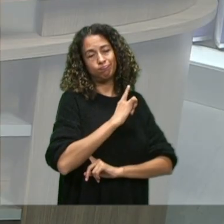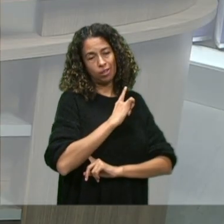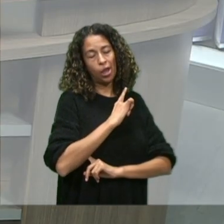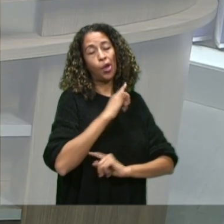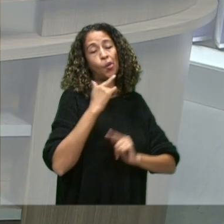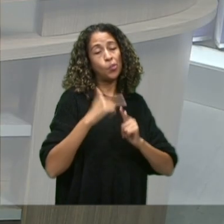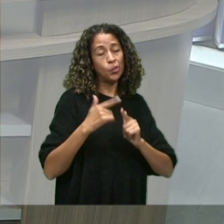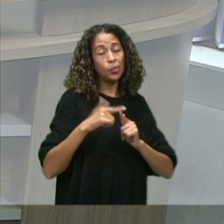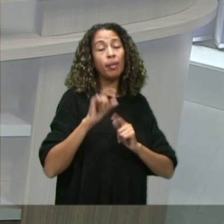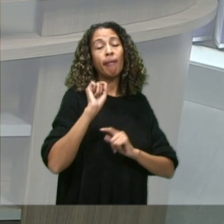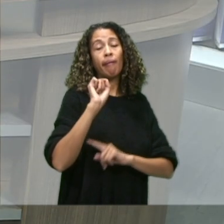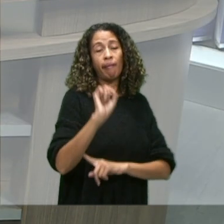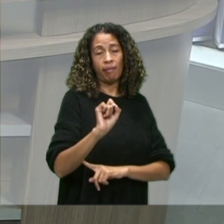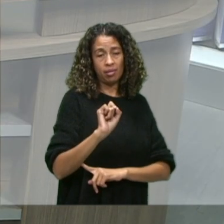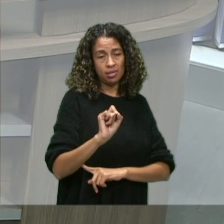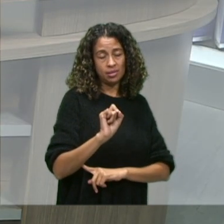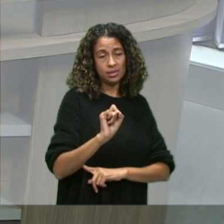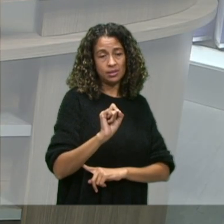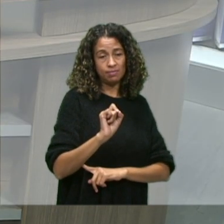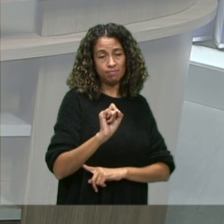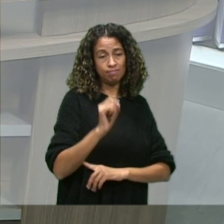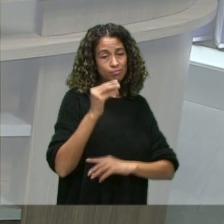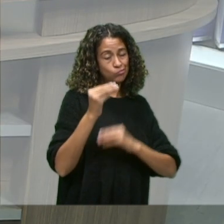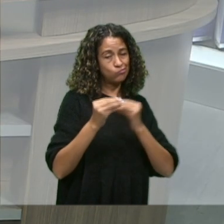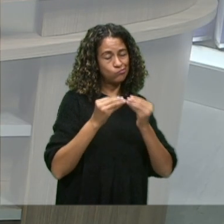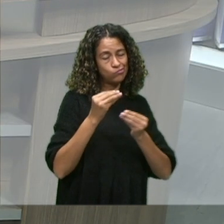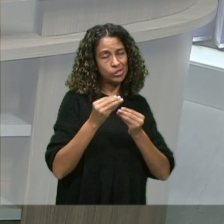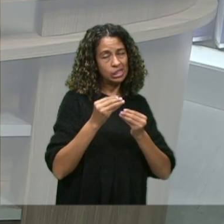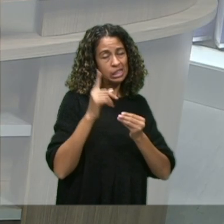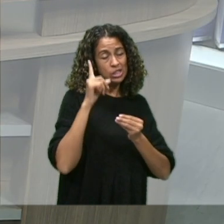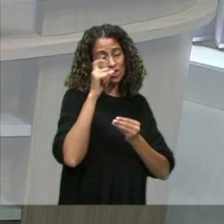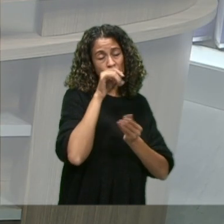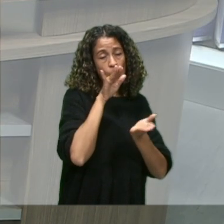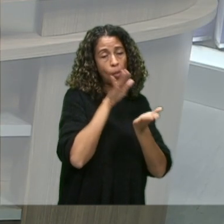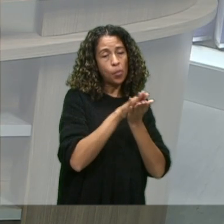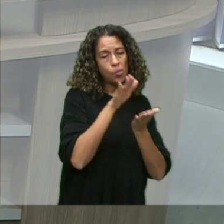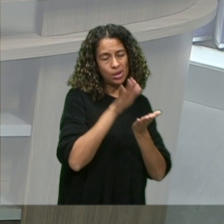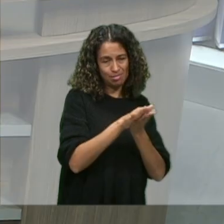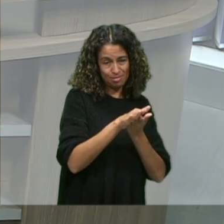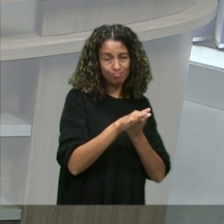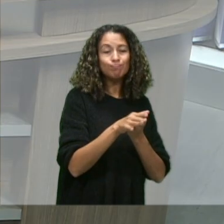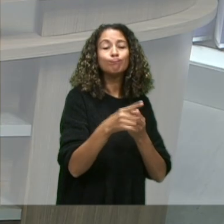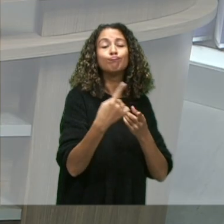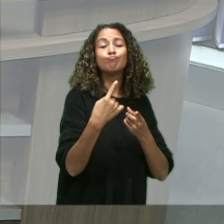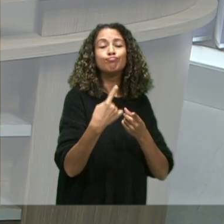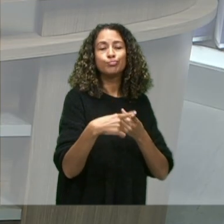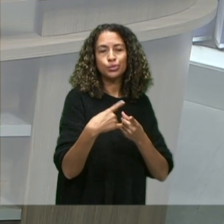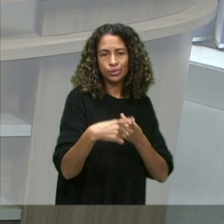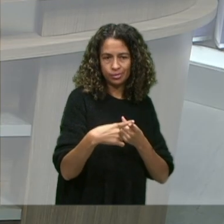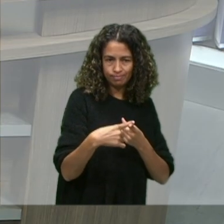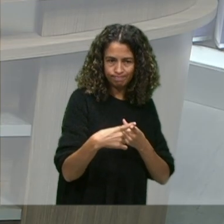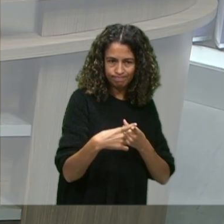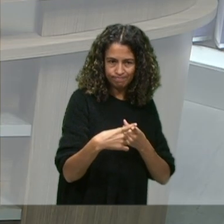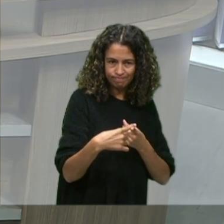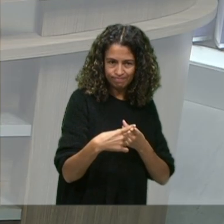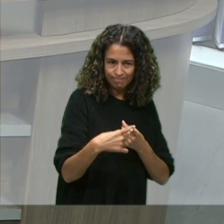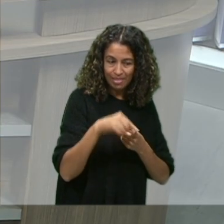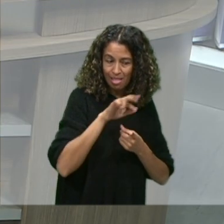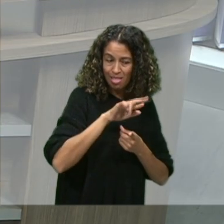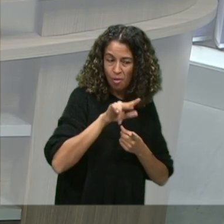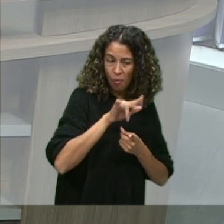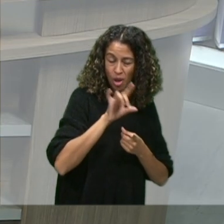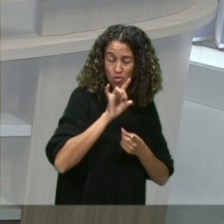enfrenta, que é como é difícil publicar, né? Por quê? Porque equivale não apenas ao